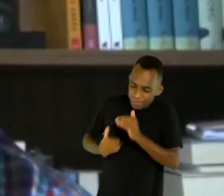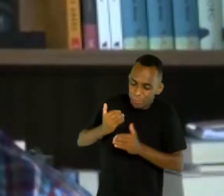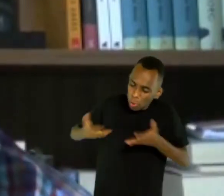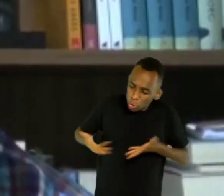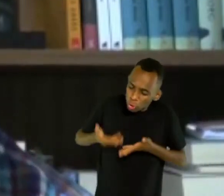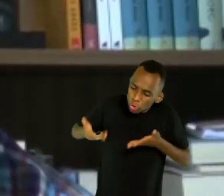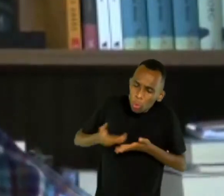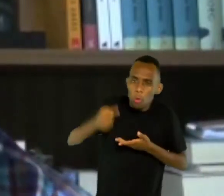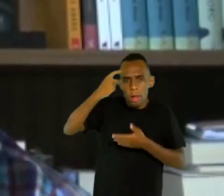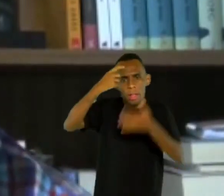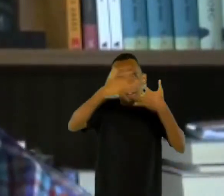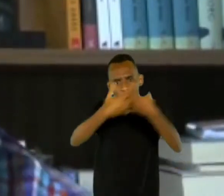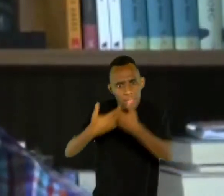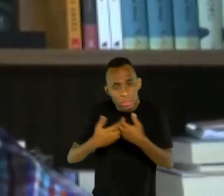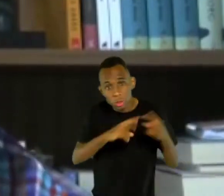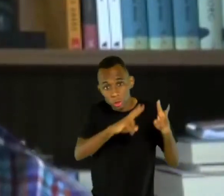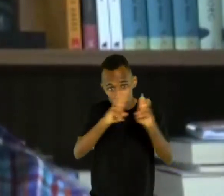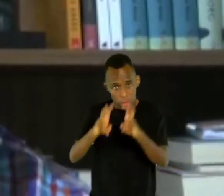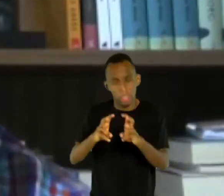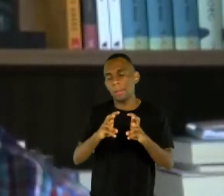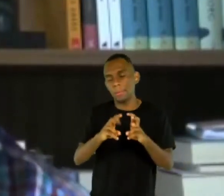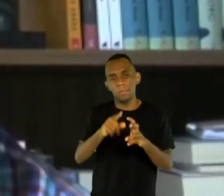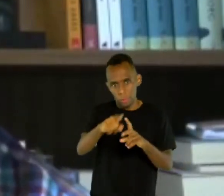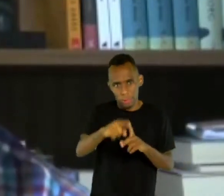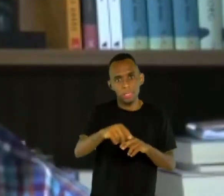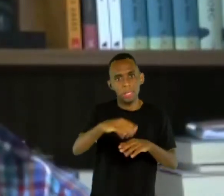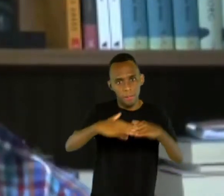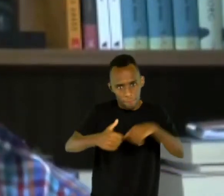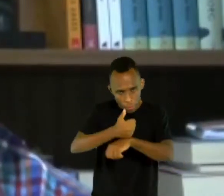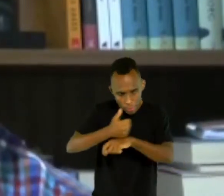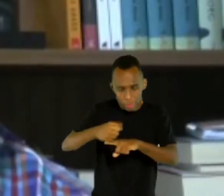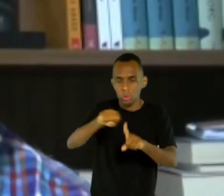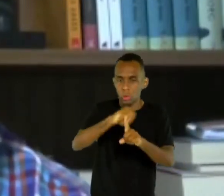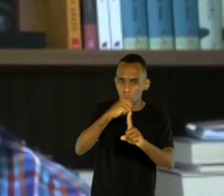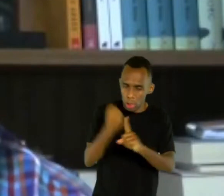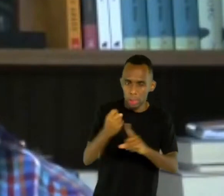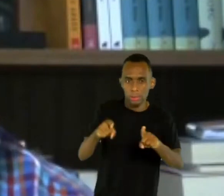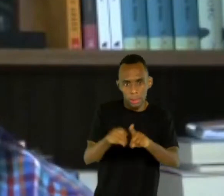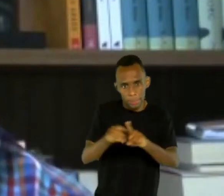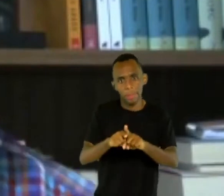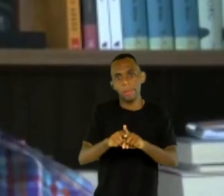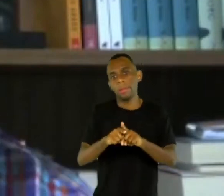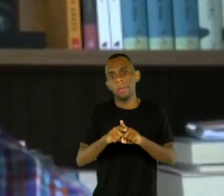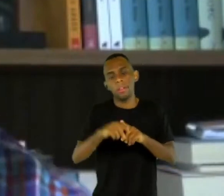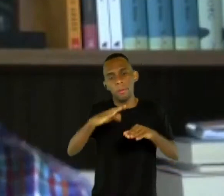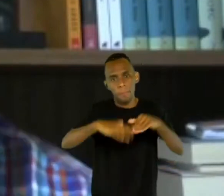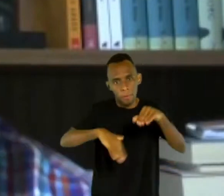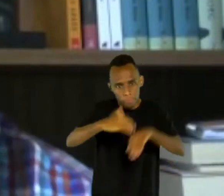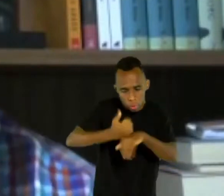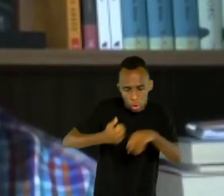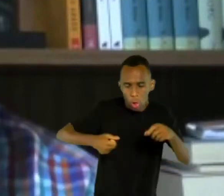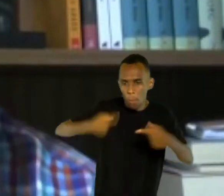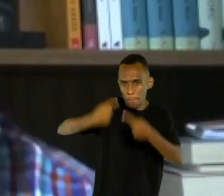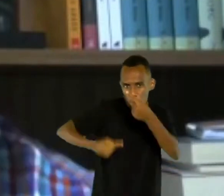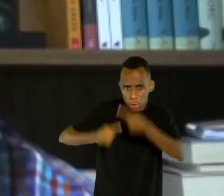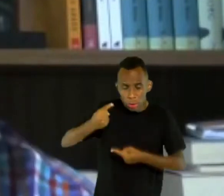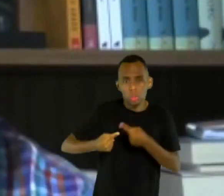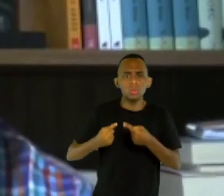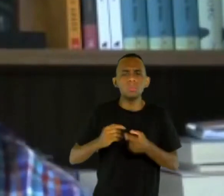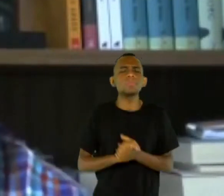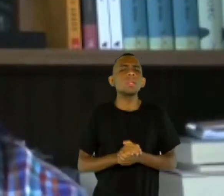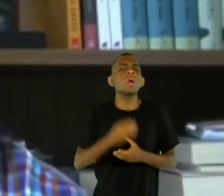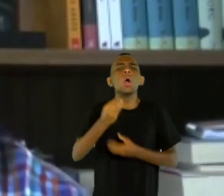sobre essas coisas, afinal você é sociólogo, cientista político. Mas quando foi que